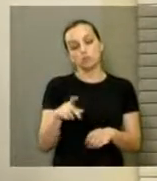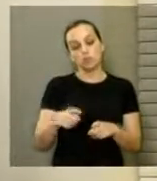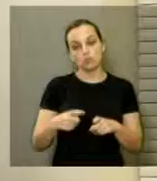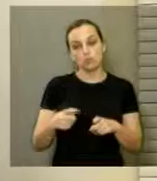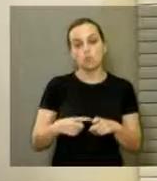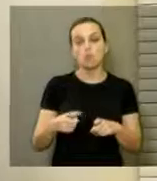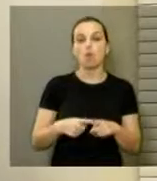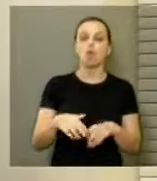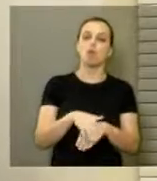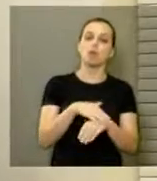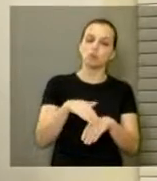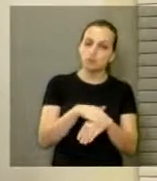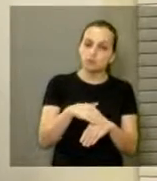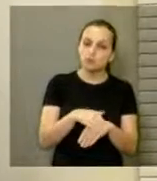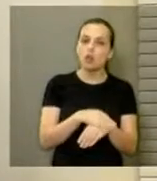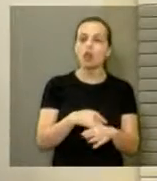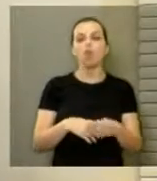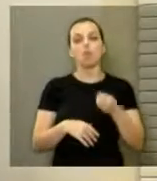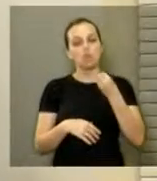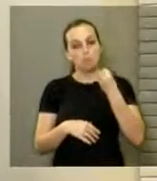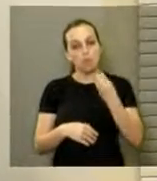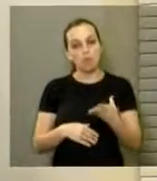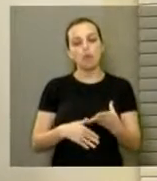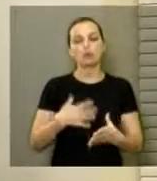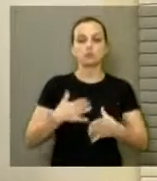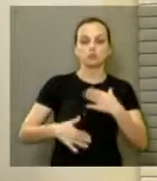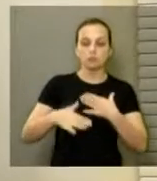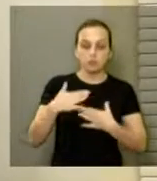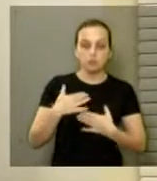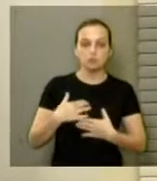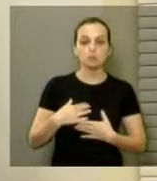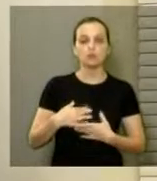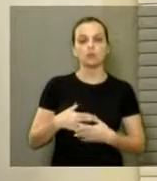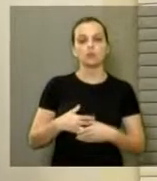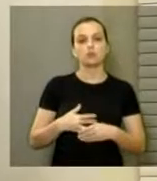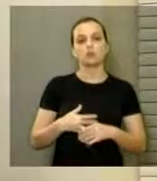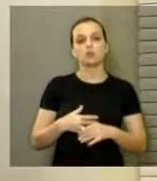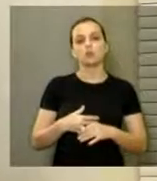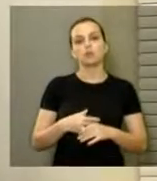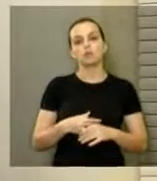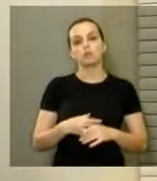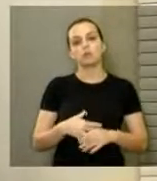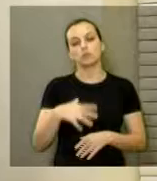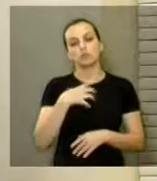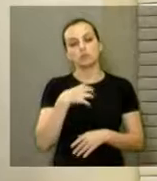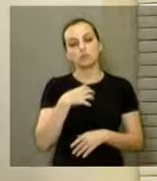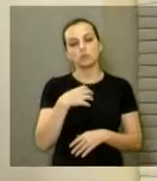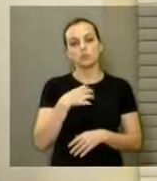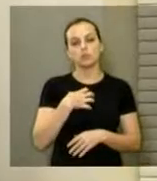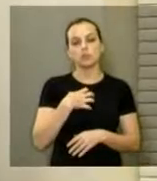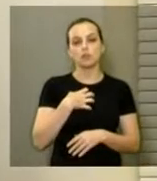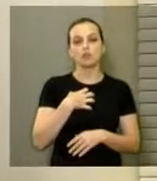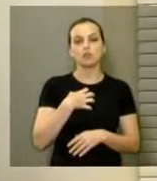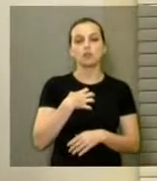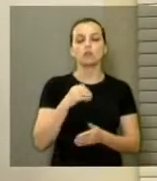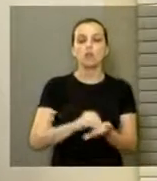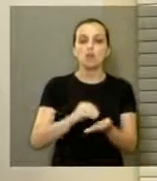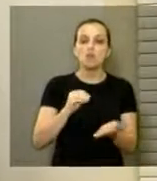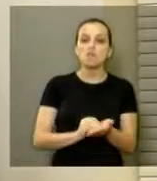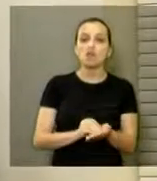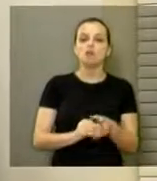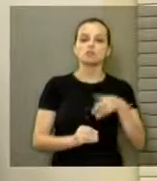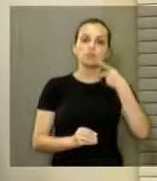Mas conversei com ela está bem, a gente espera, a gente está sentindo a falta da competitividade da